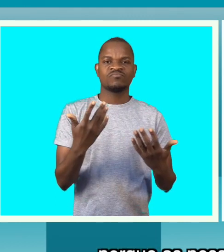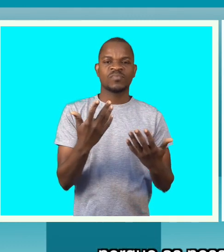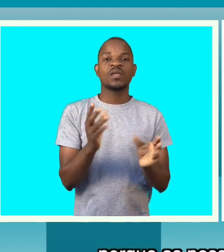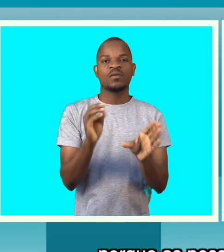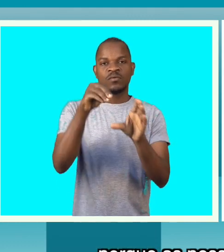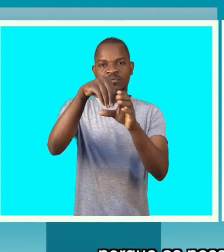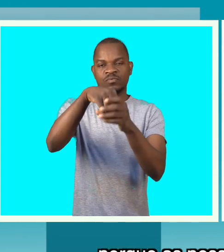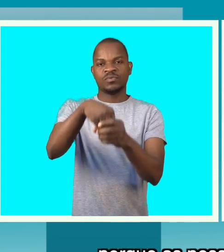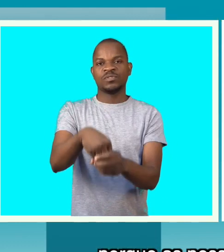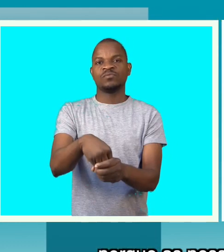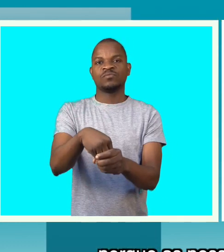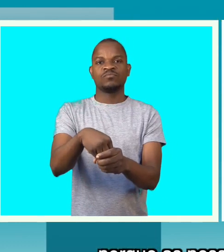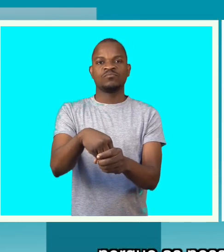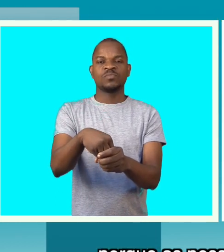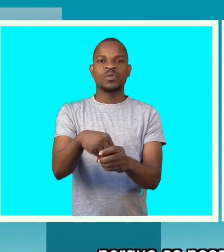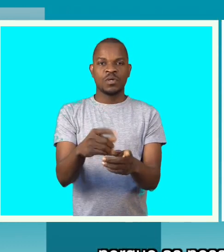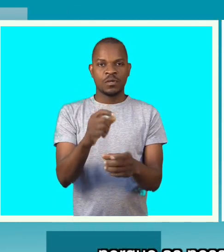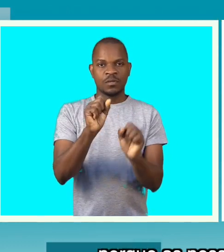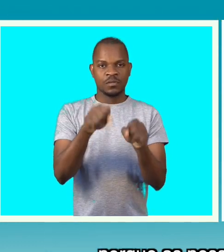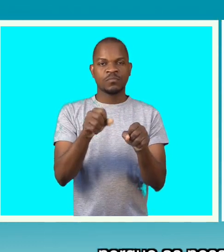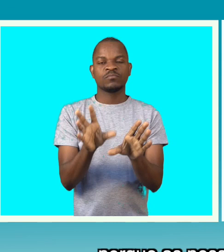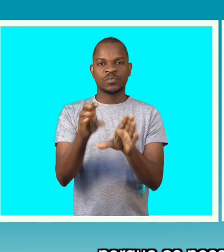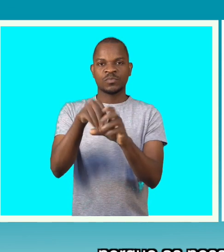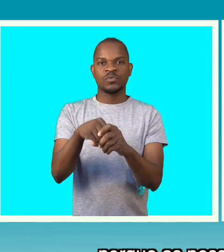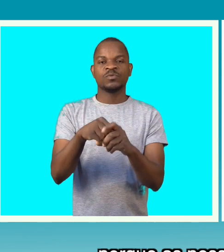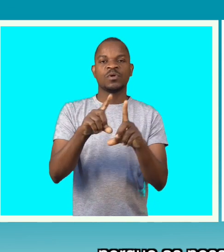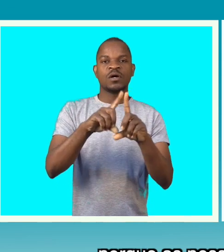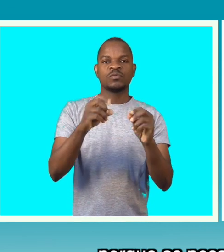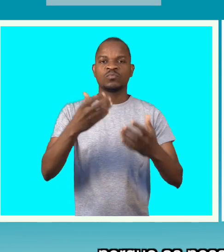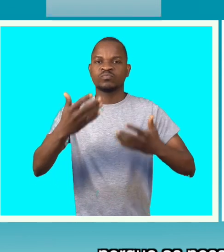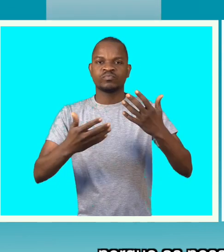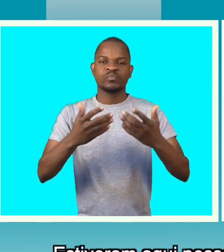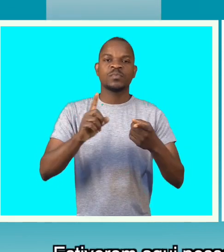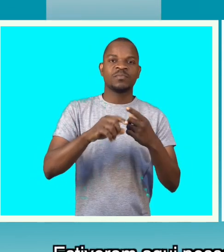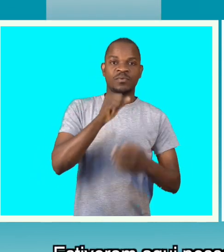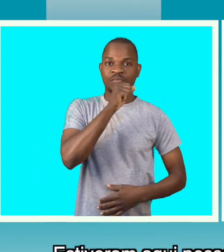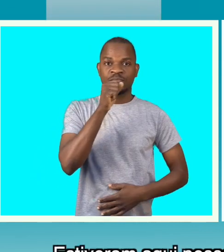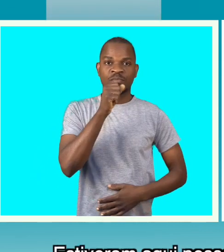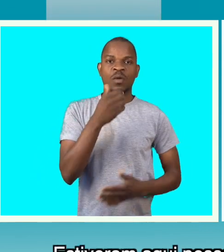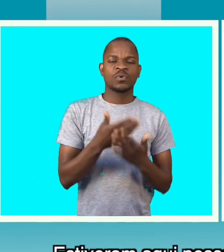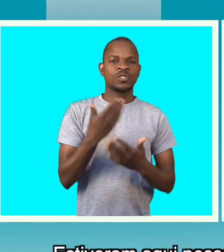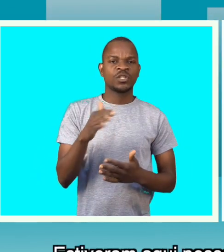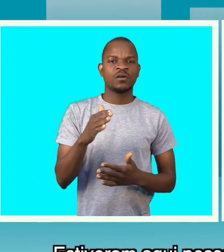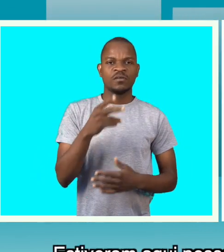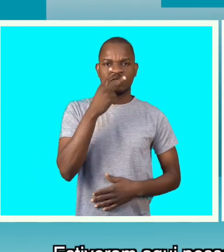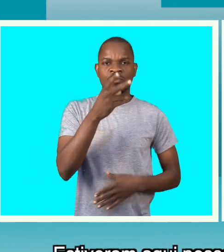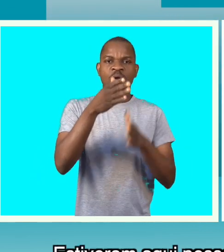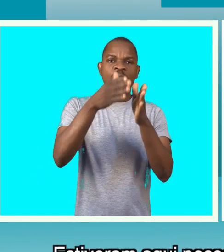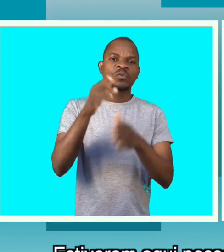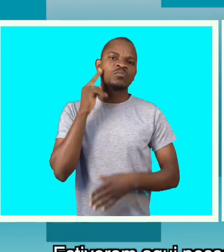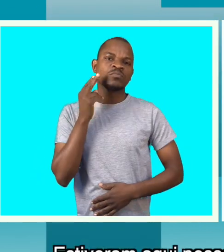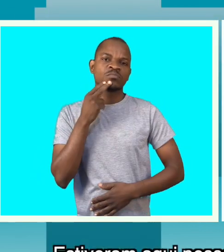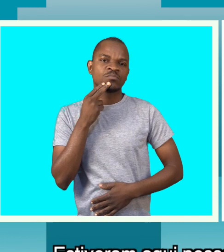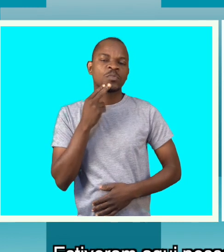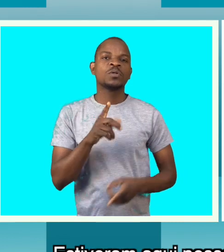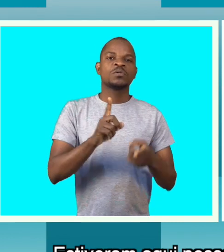incluídas nestes eventos. Porque vemos aqui pessoas com deficiência